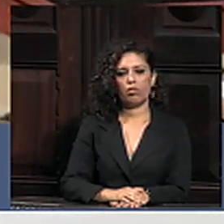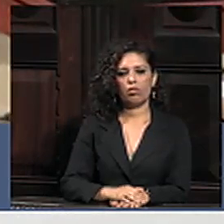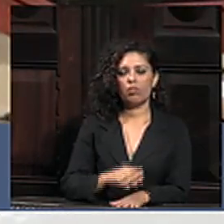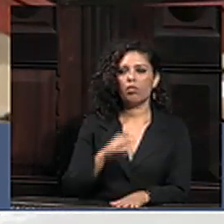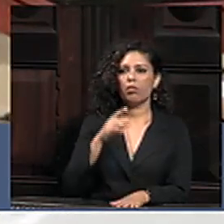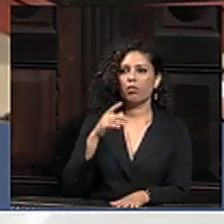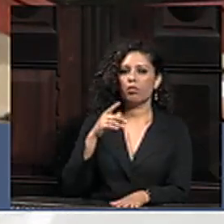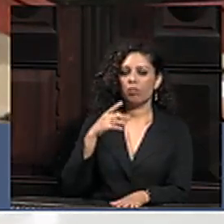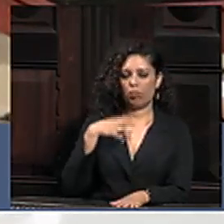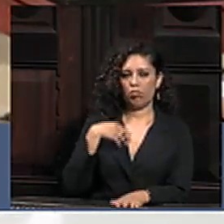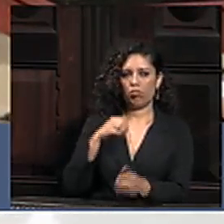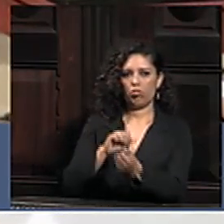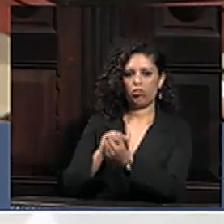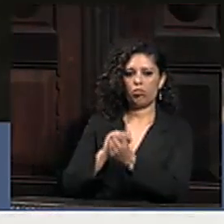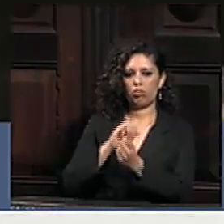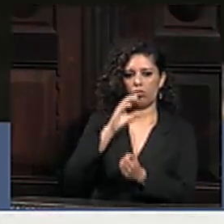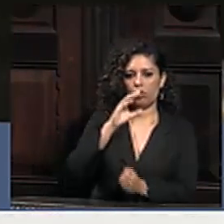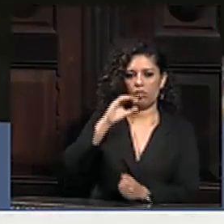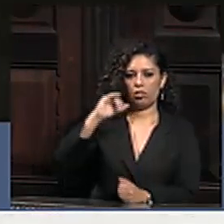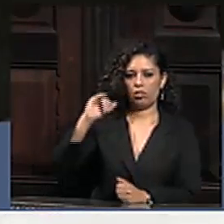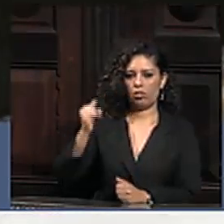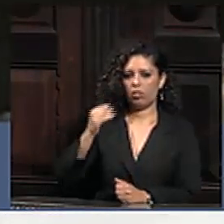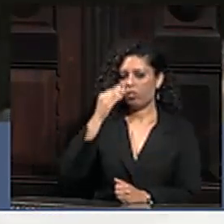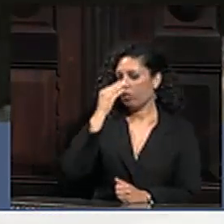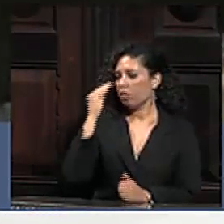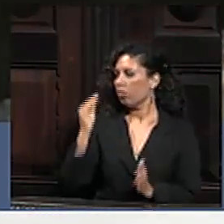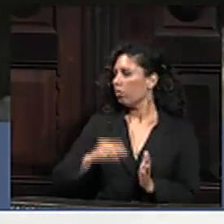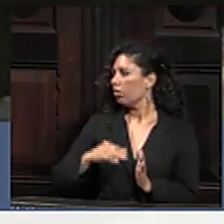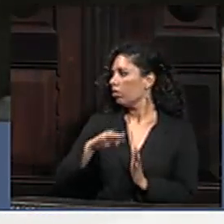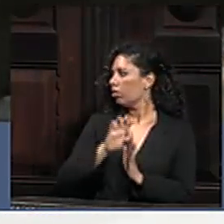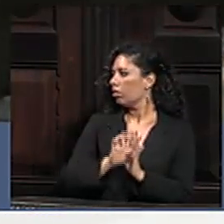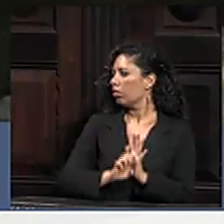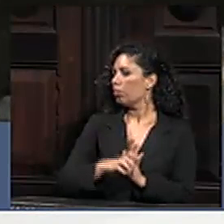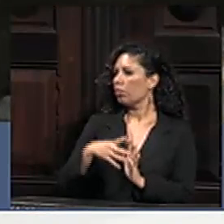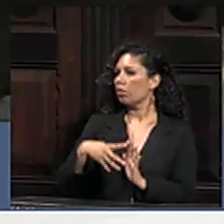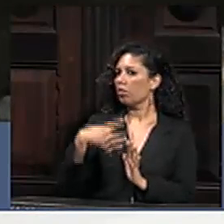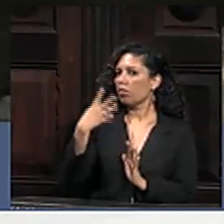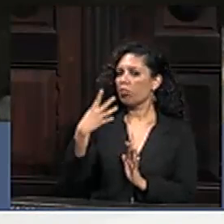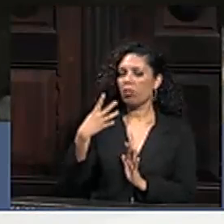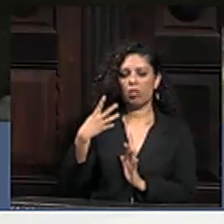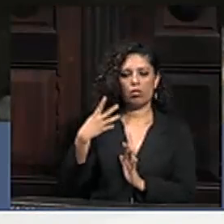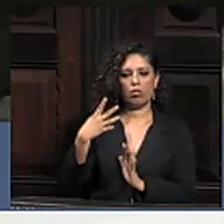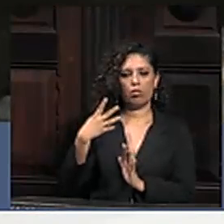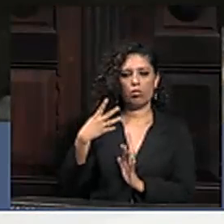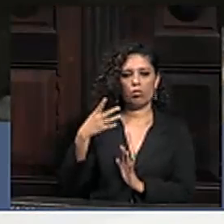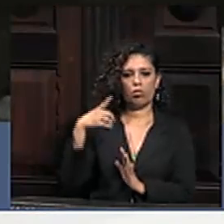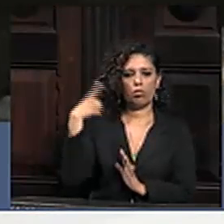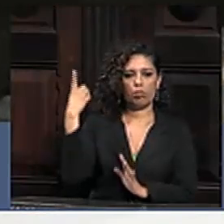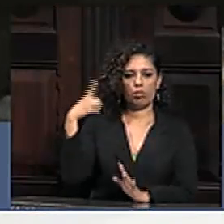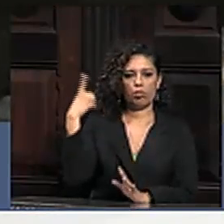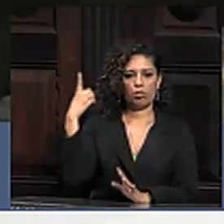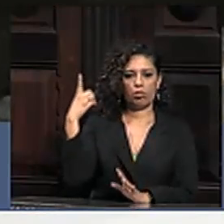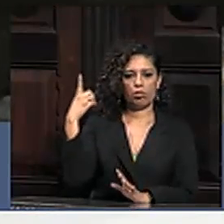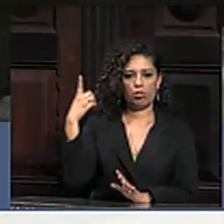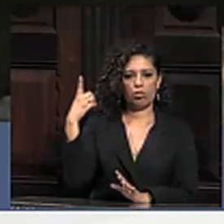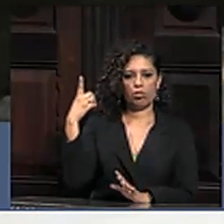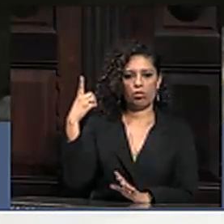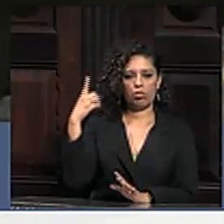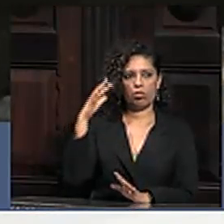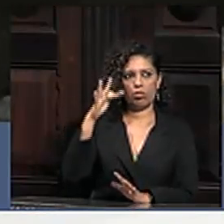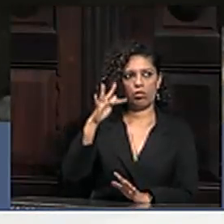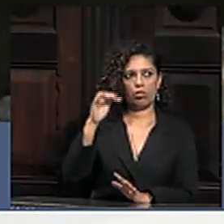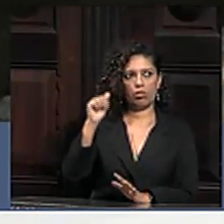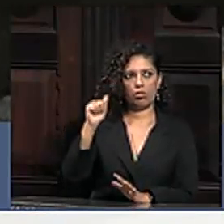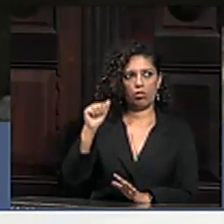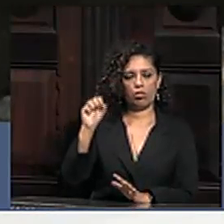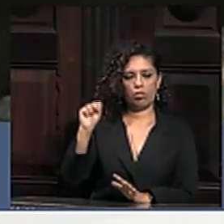Parecer foi pela CCJ rejeitando as 4 emendas de autoria do deputado Fábio